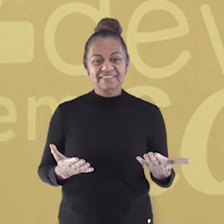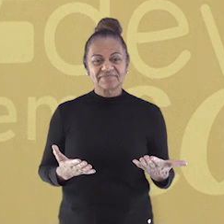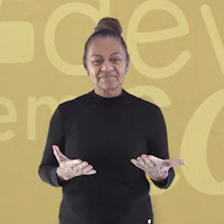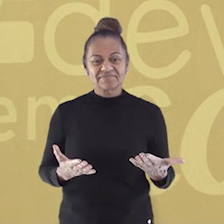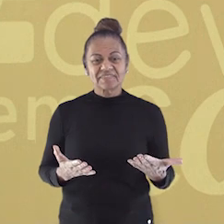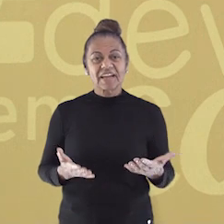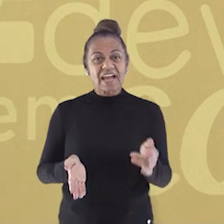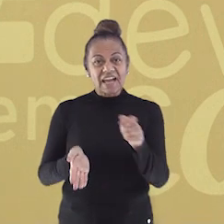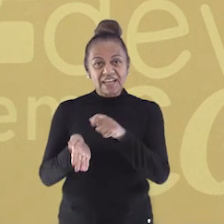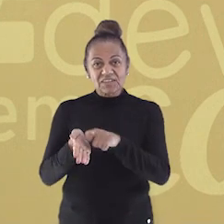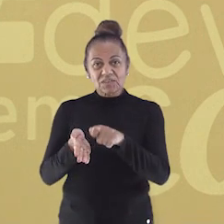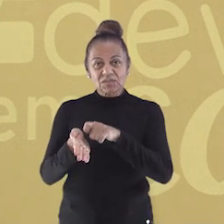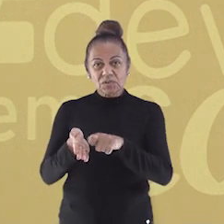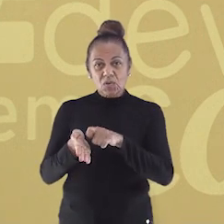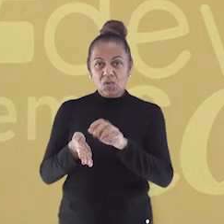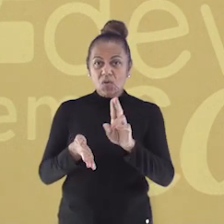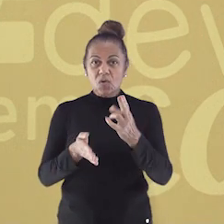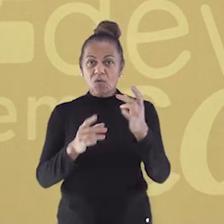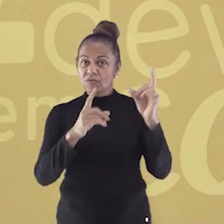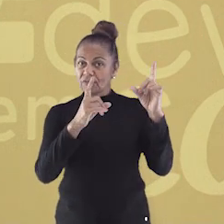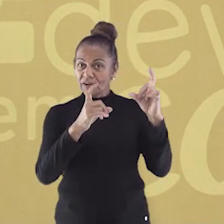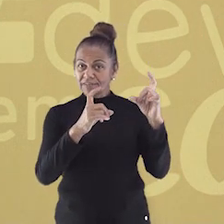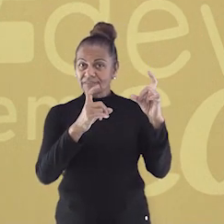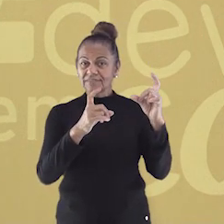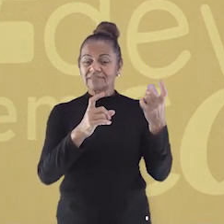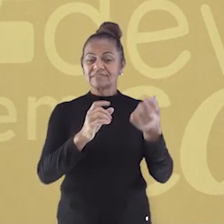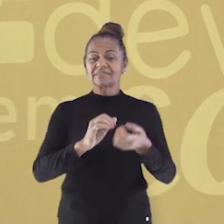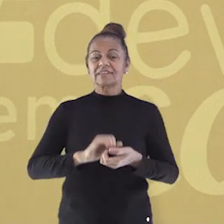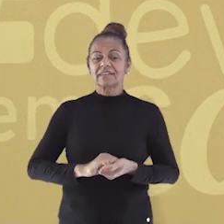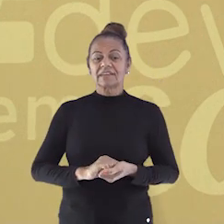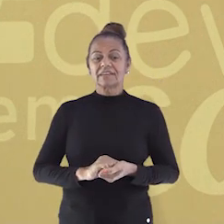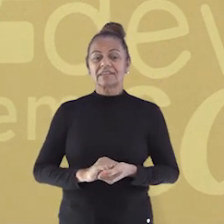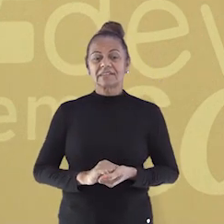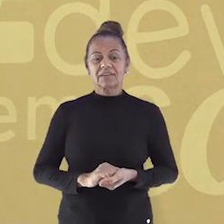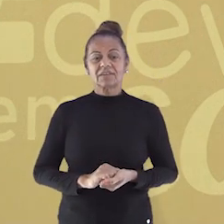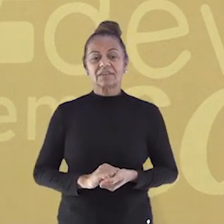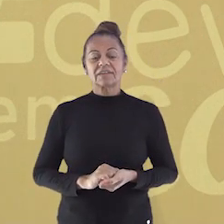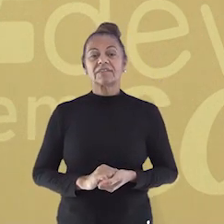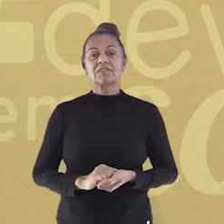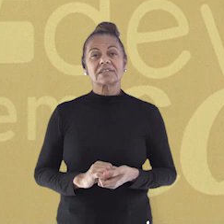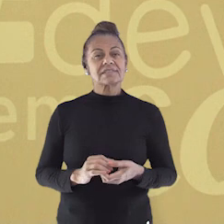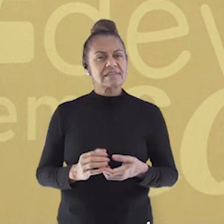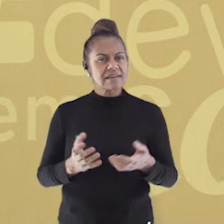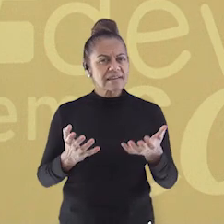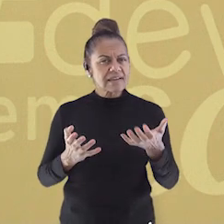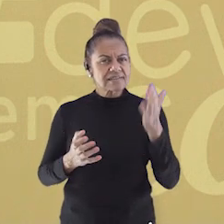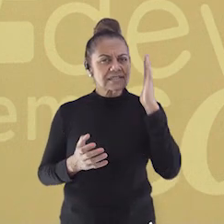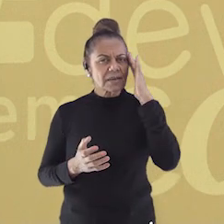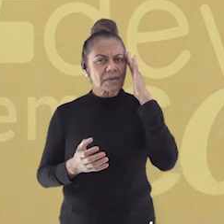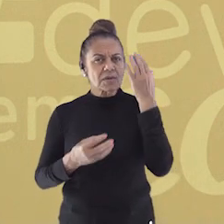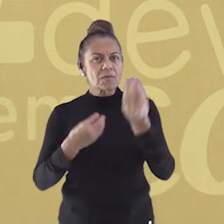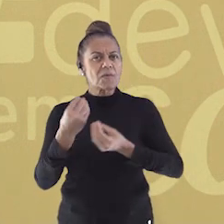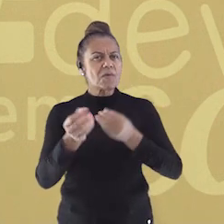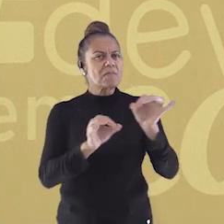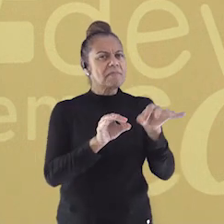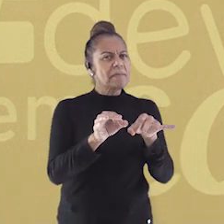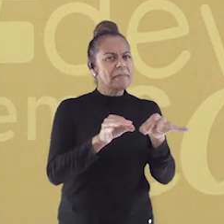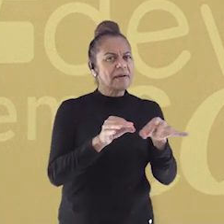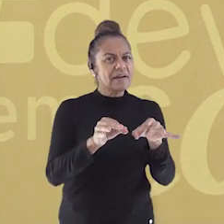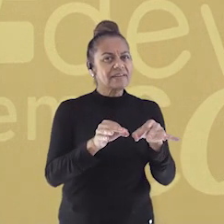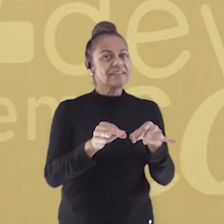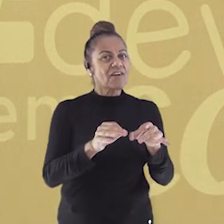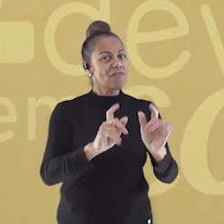E aí, anotou ou tirou a foto da receita? Gostaria de saber o modo de preparo?